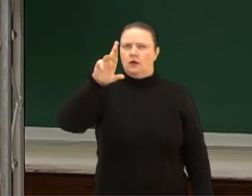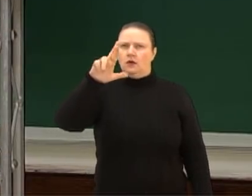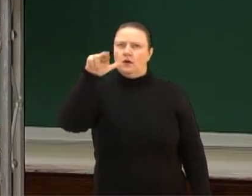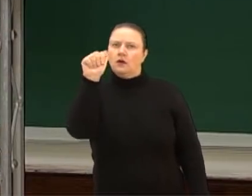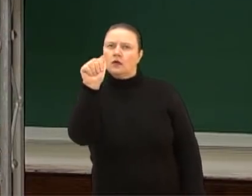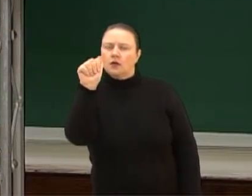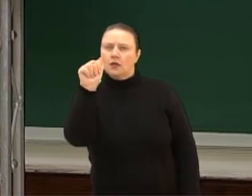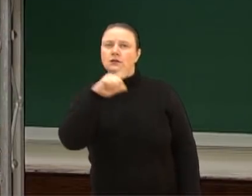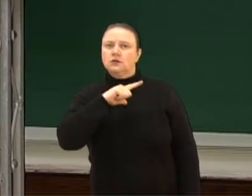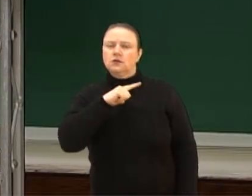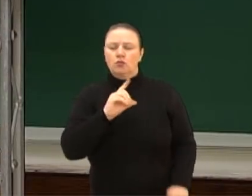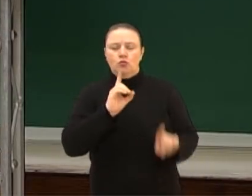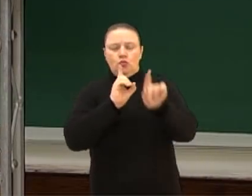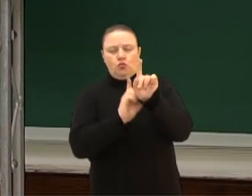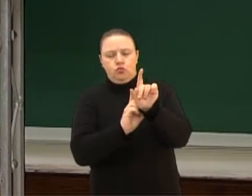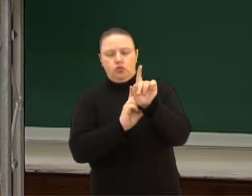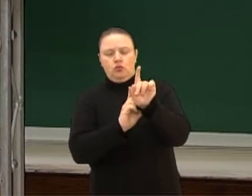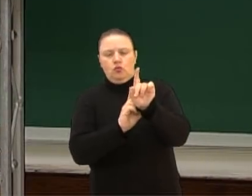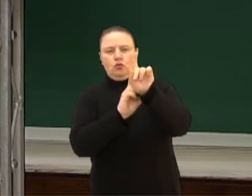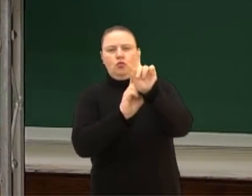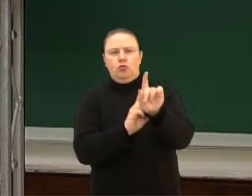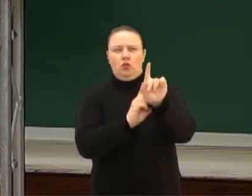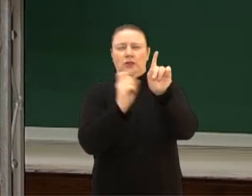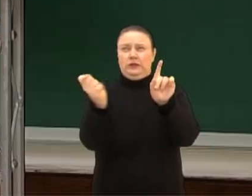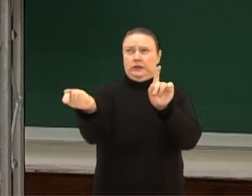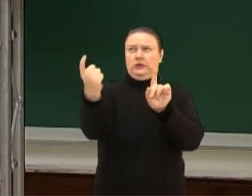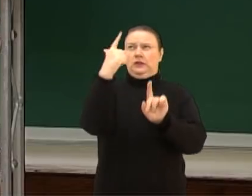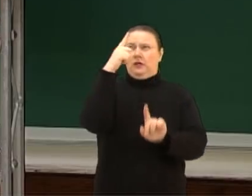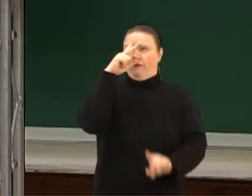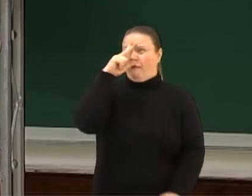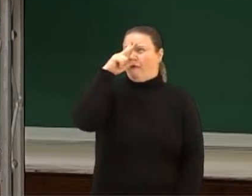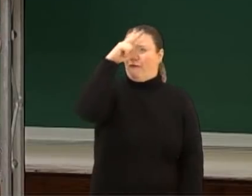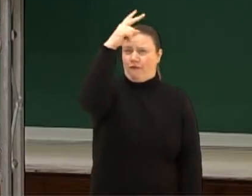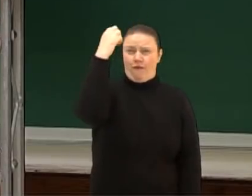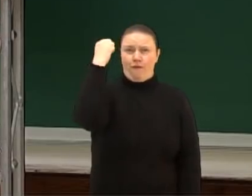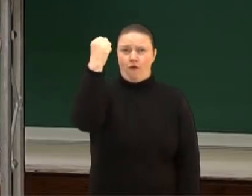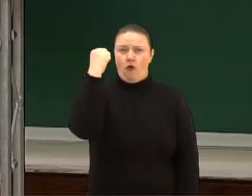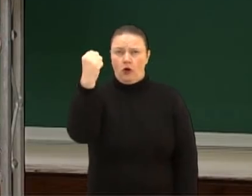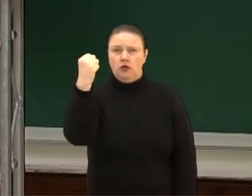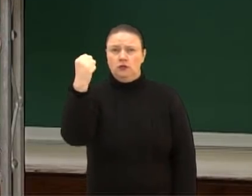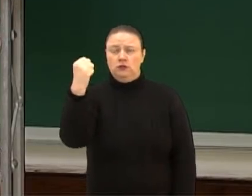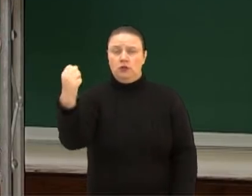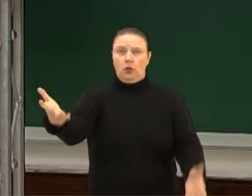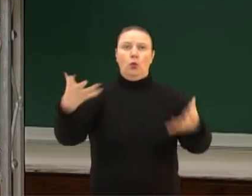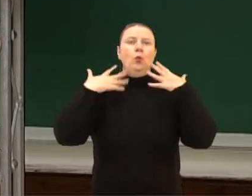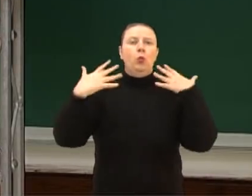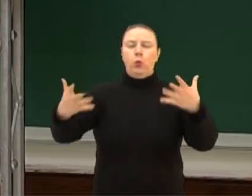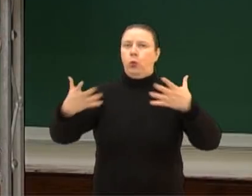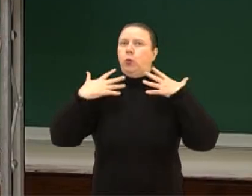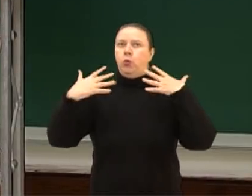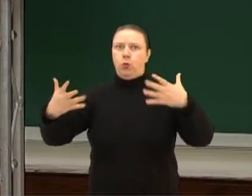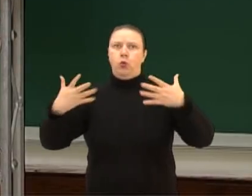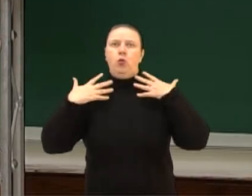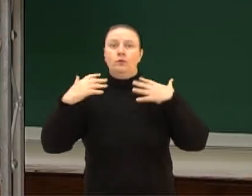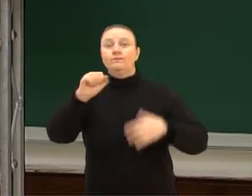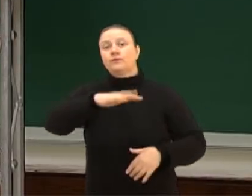das pessoas. Então, um sol muito forte, próprio daquela região, um calor imenso,